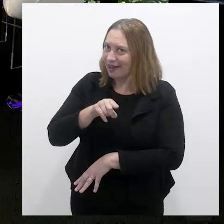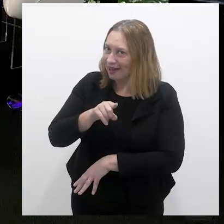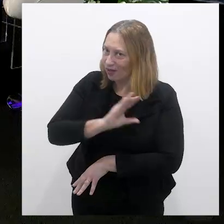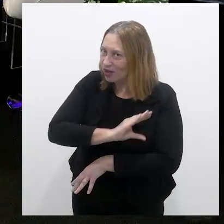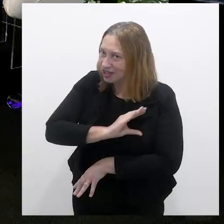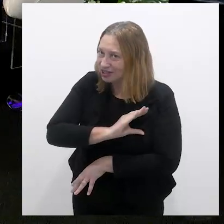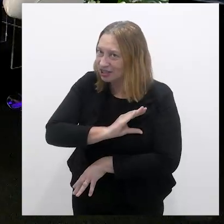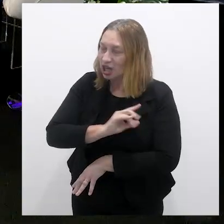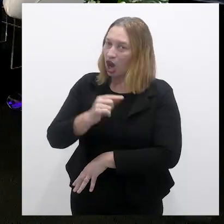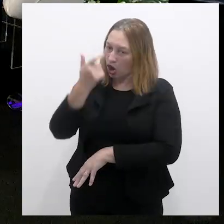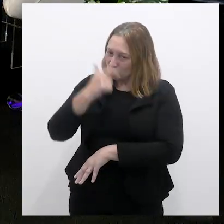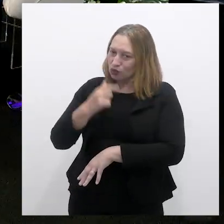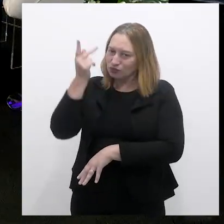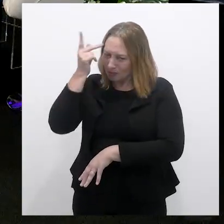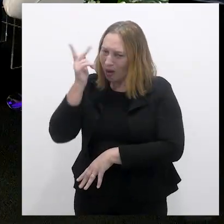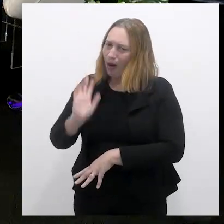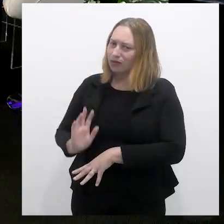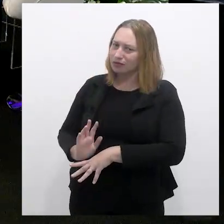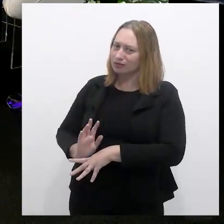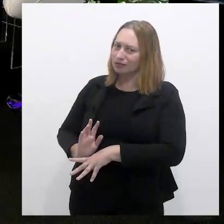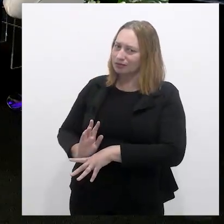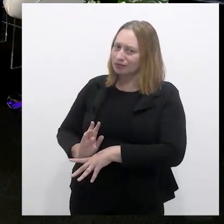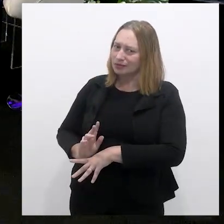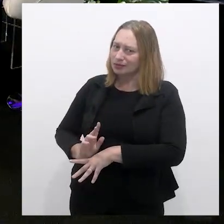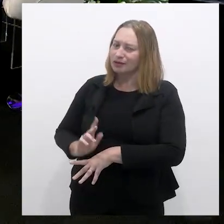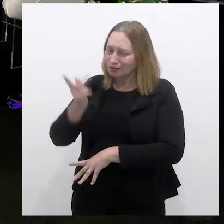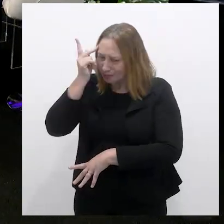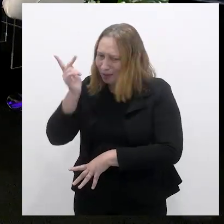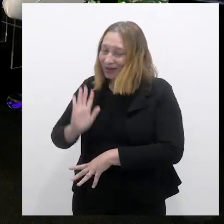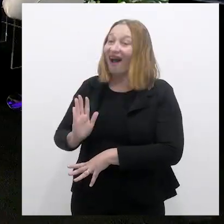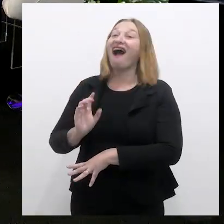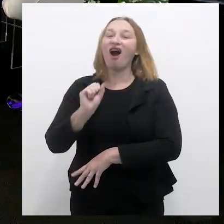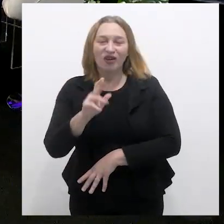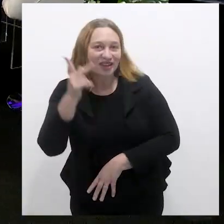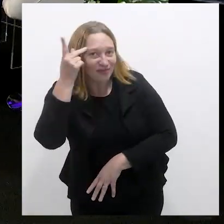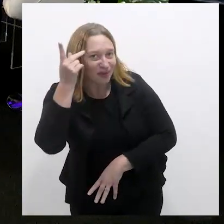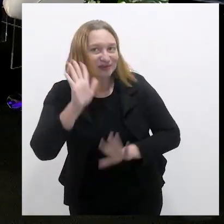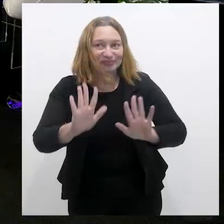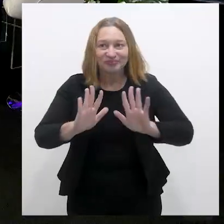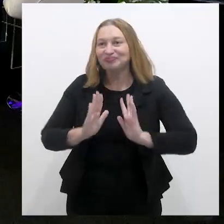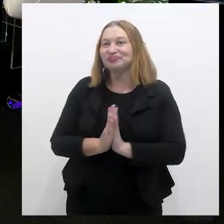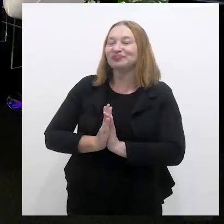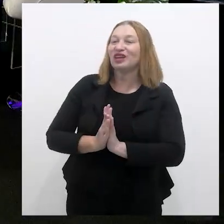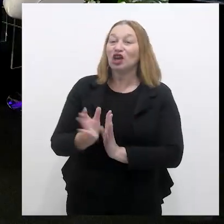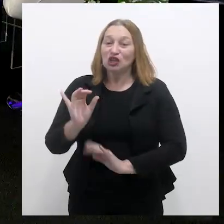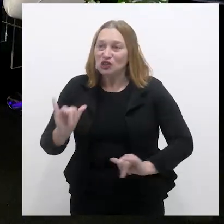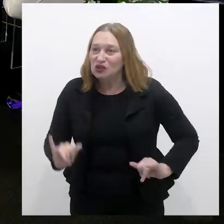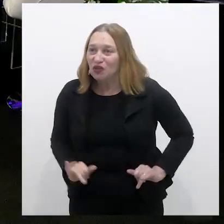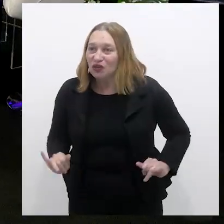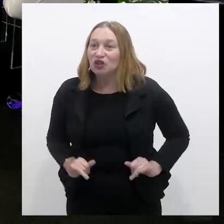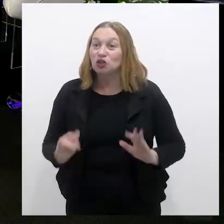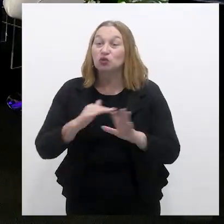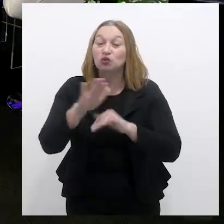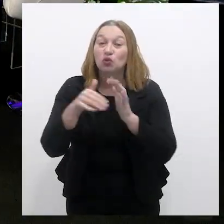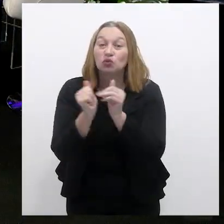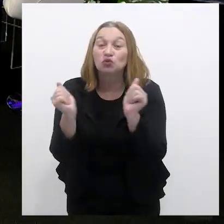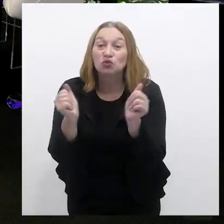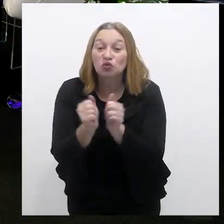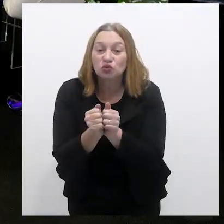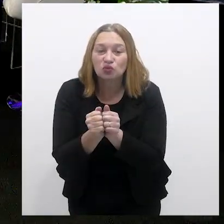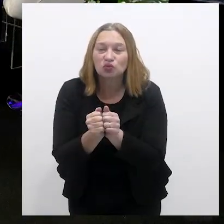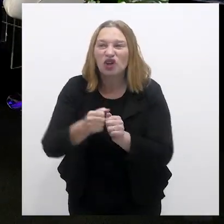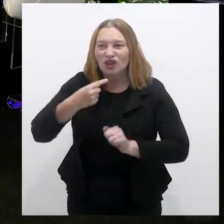É do Corinthians, né, gente? Não Eu sou São Paulino, Eita, peraí. então é do São Paulino, pronto. Eu acho que essas torcidas Sofredor. todas